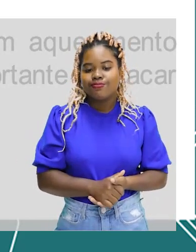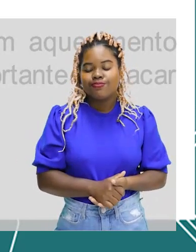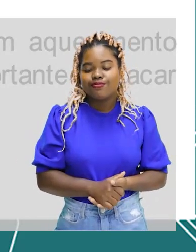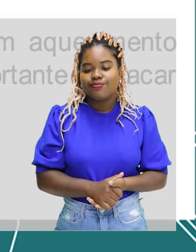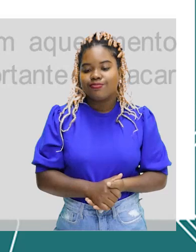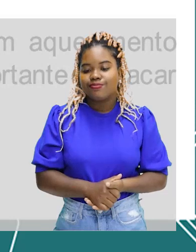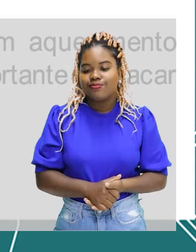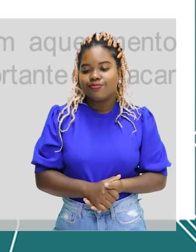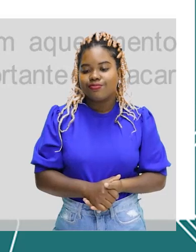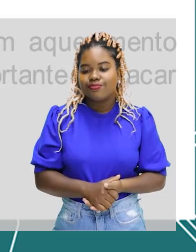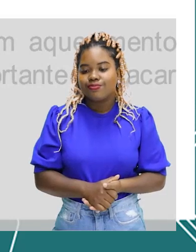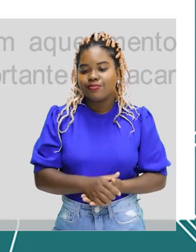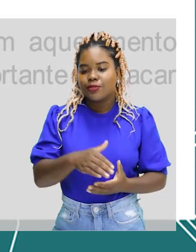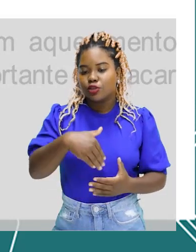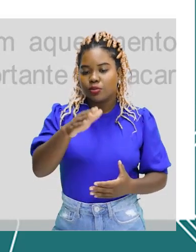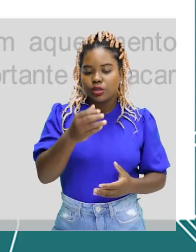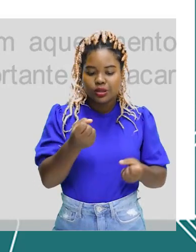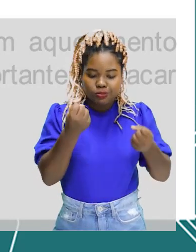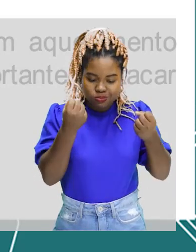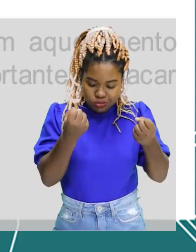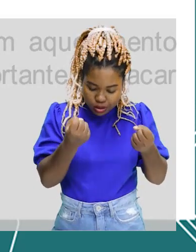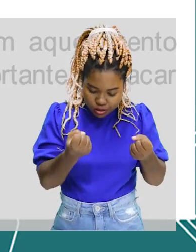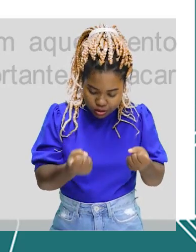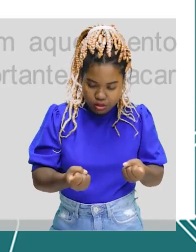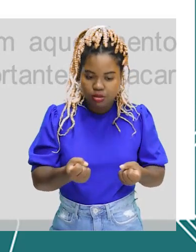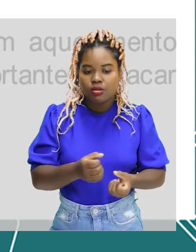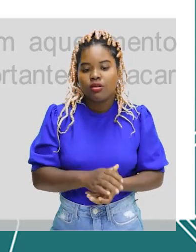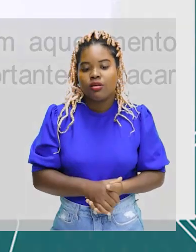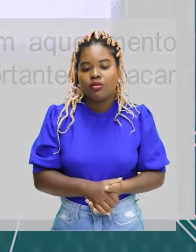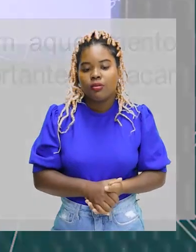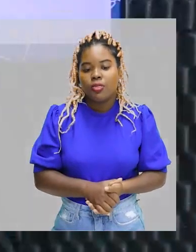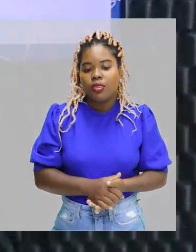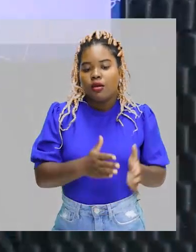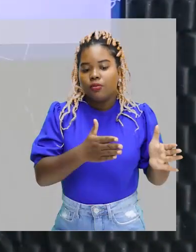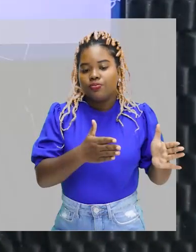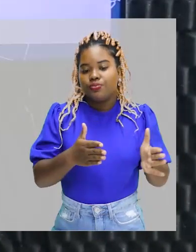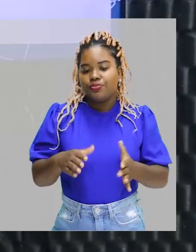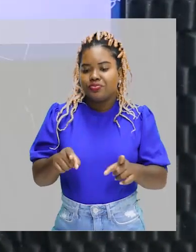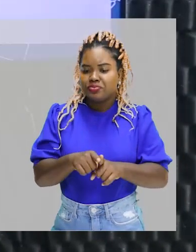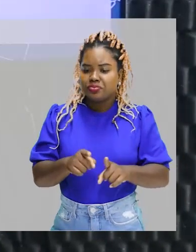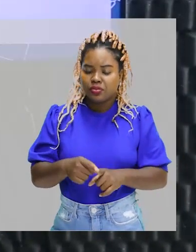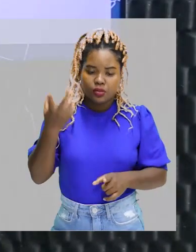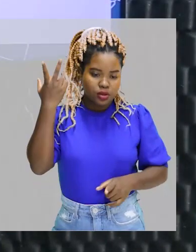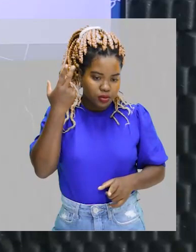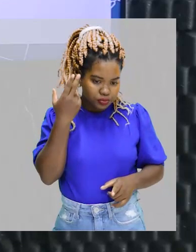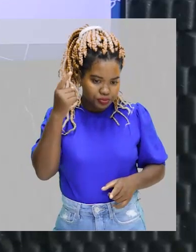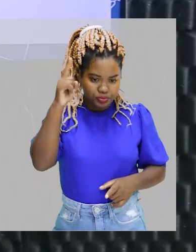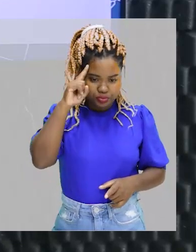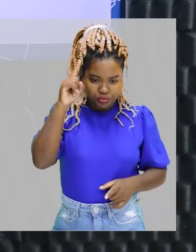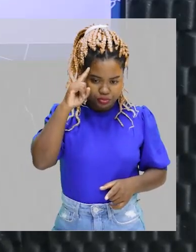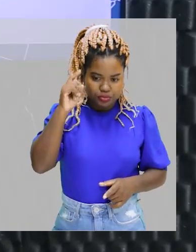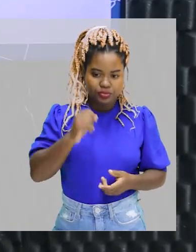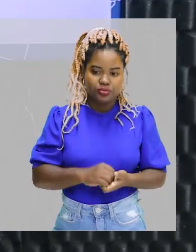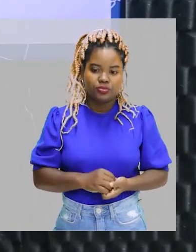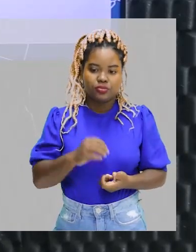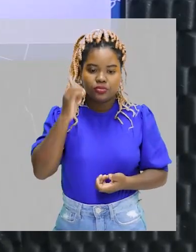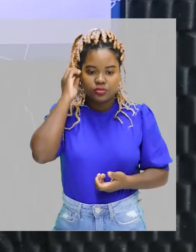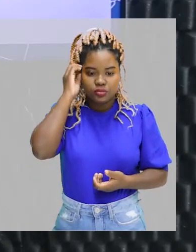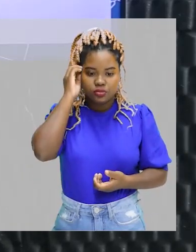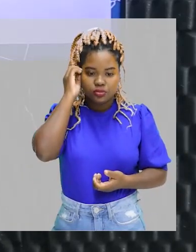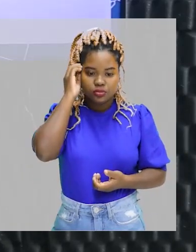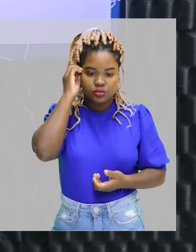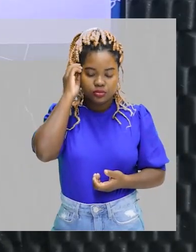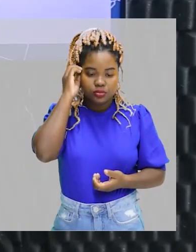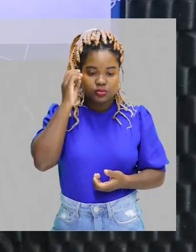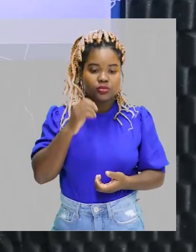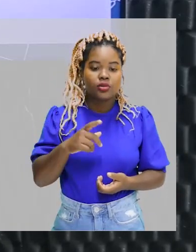mais concentrada, ok? Esse processo é também muito comum em nosso dia a dia.